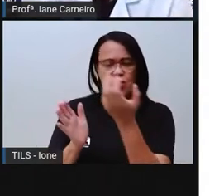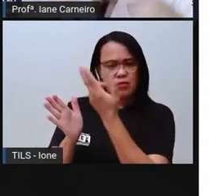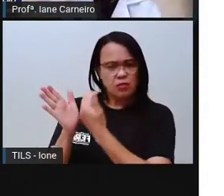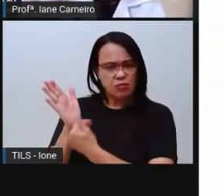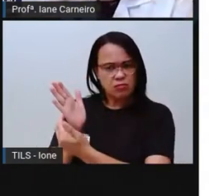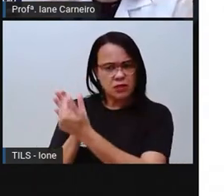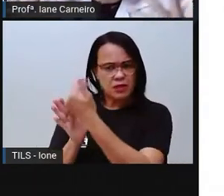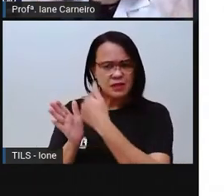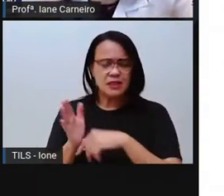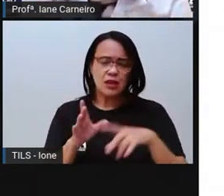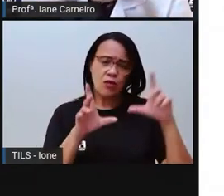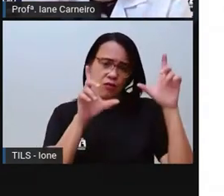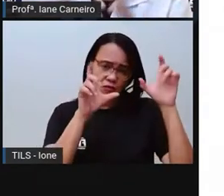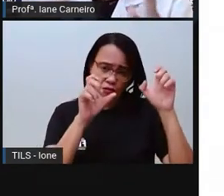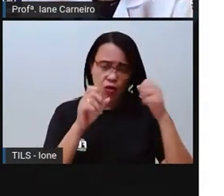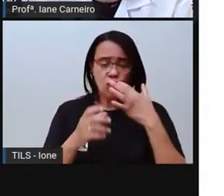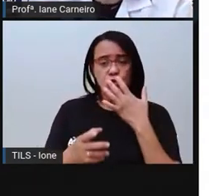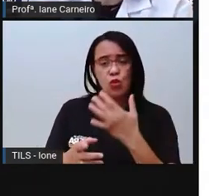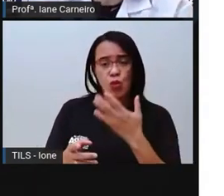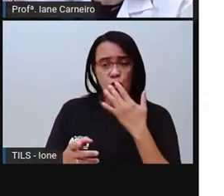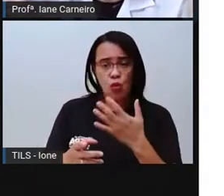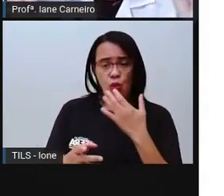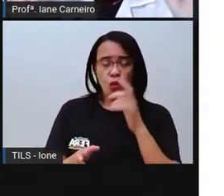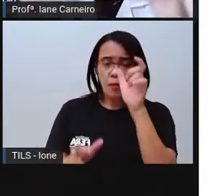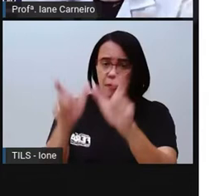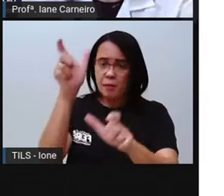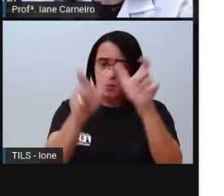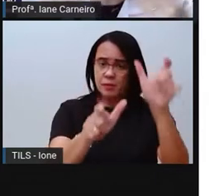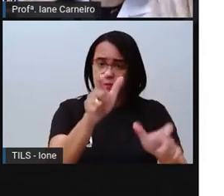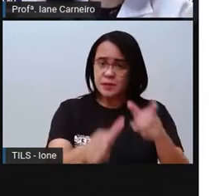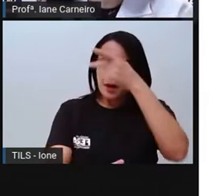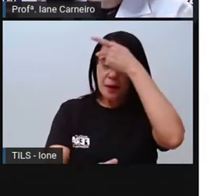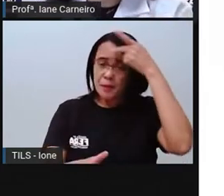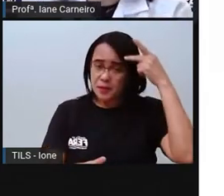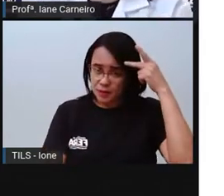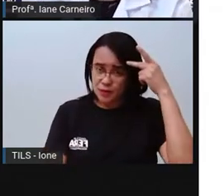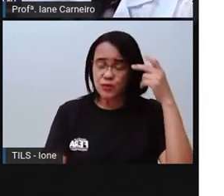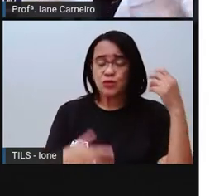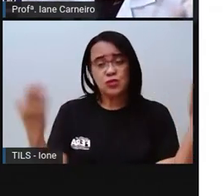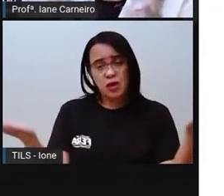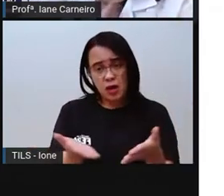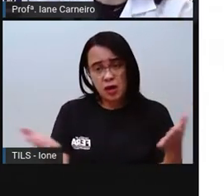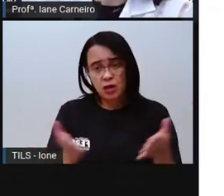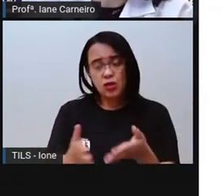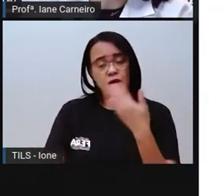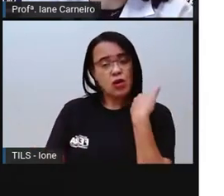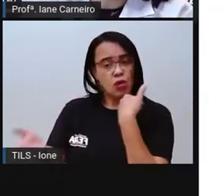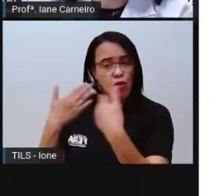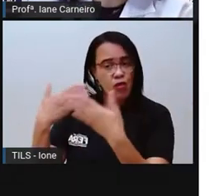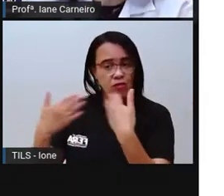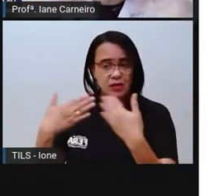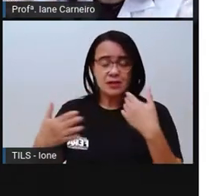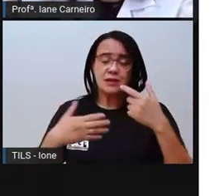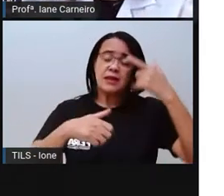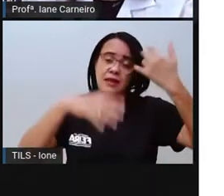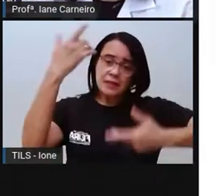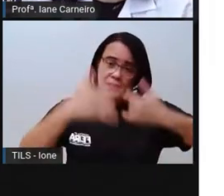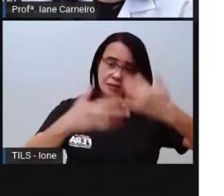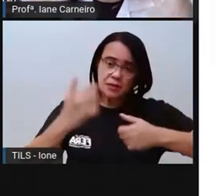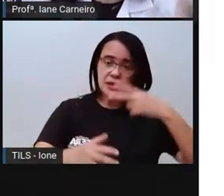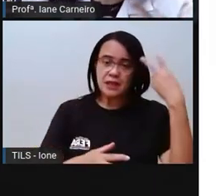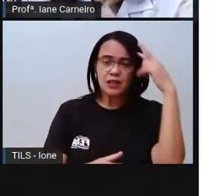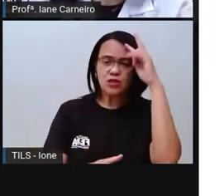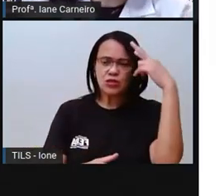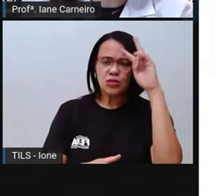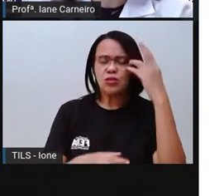neles. A gente percebeu os personagens, né, que aparecem nele. E agora a gente vai conversar um pouco sobre essa história, tá bom? Sobre o que